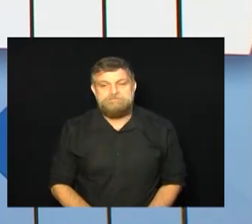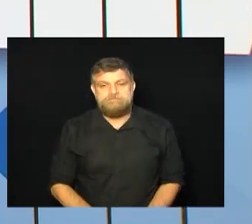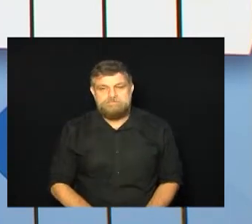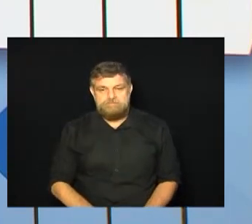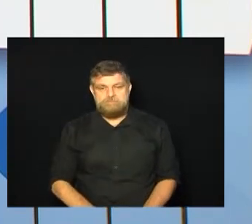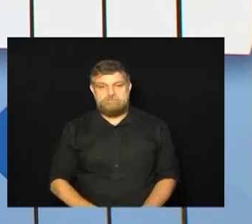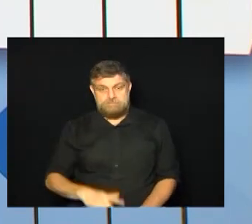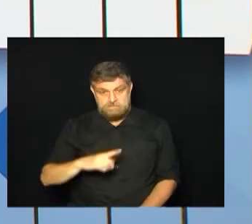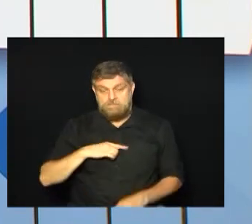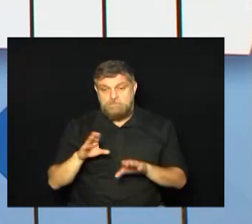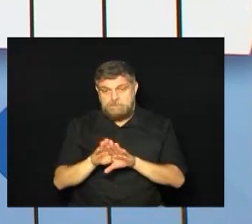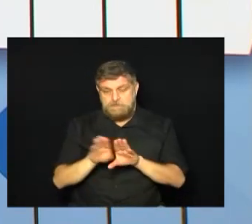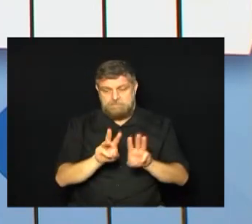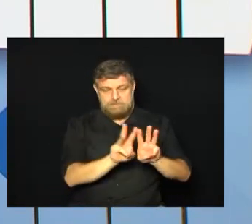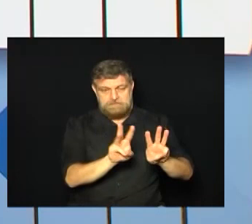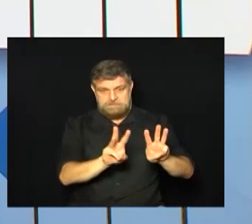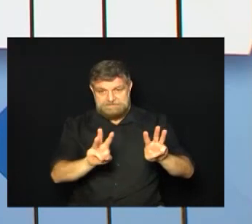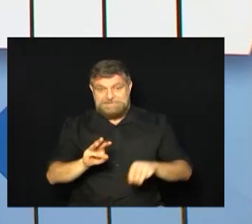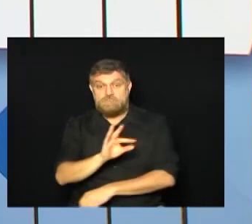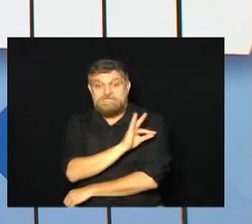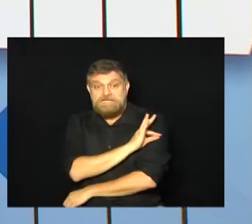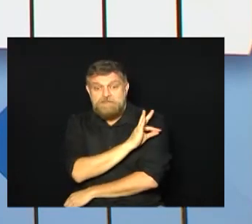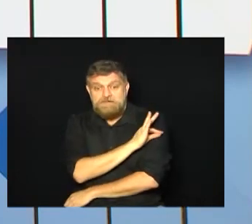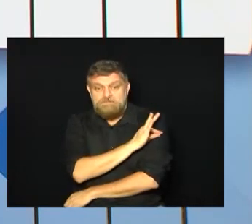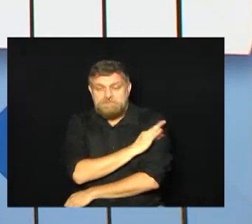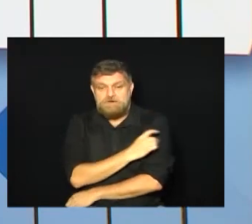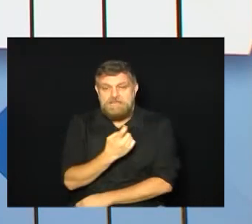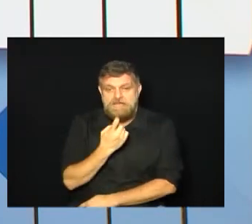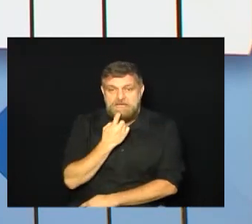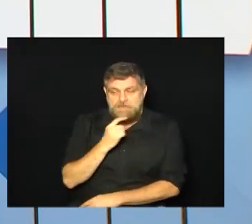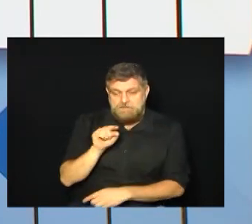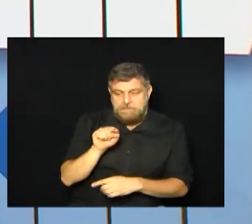2515-7123. A gente tem também no site da Prefeitura, que é o